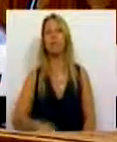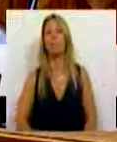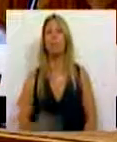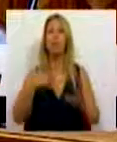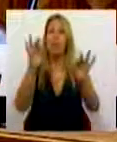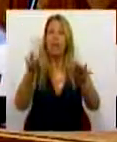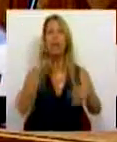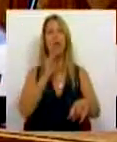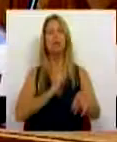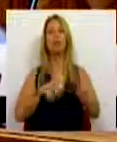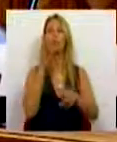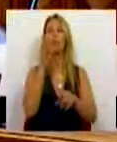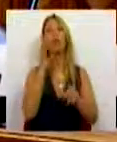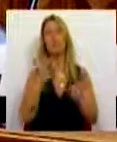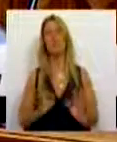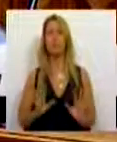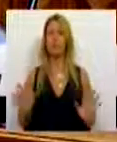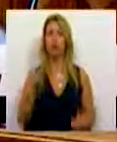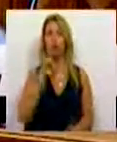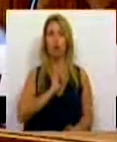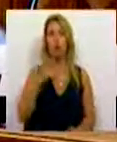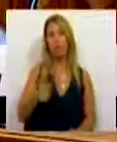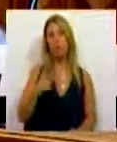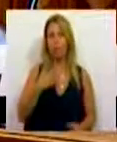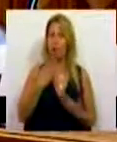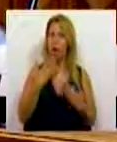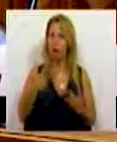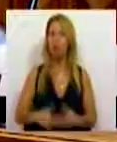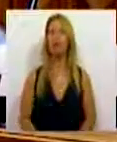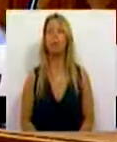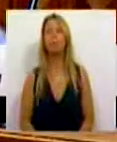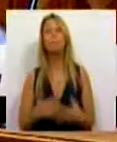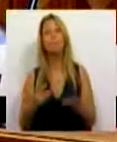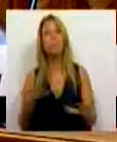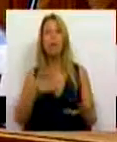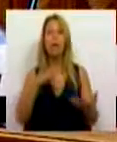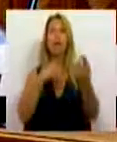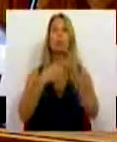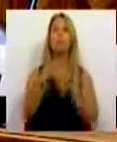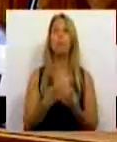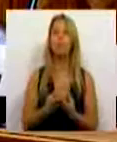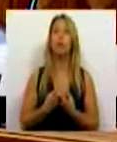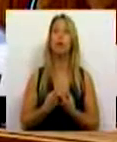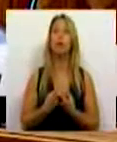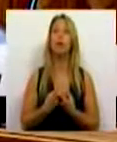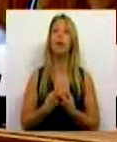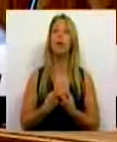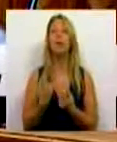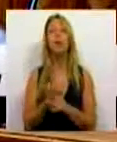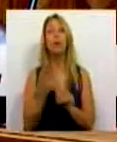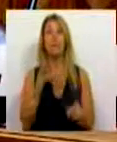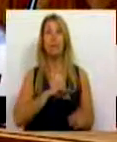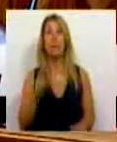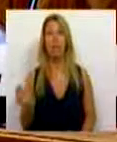Sra. Deputada. Com certeza, Sr. Presidente, e agradeço. Já agora, queria-lhe perguntar, uma vez que o